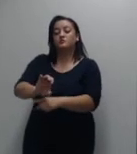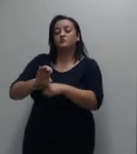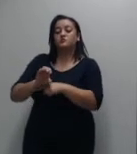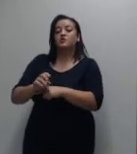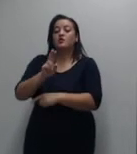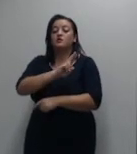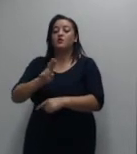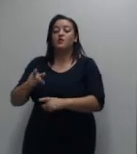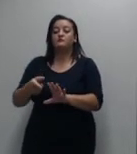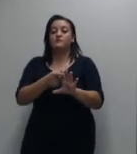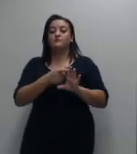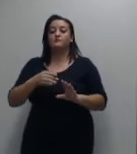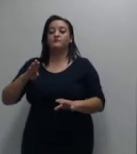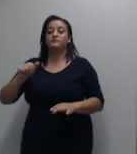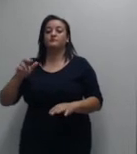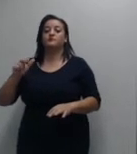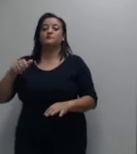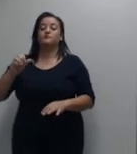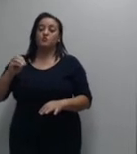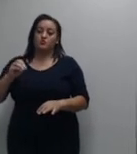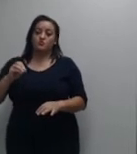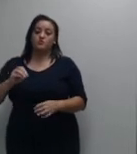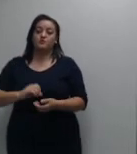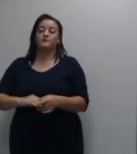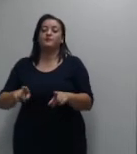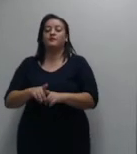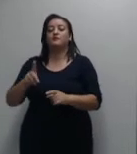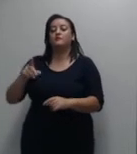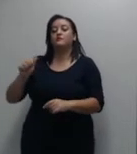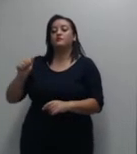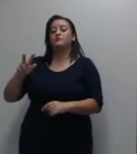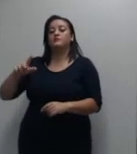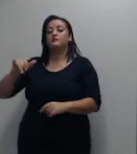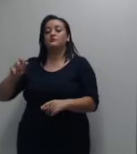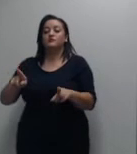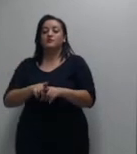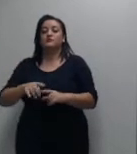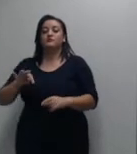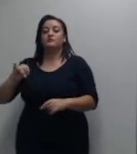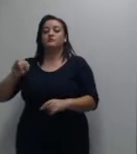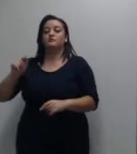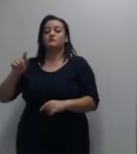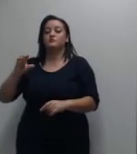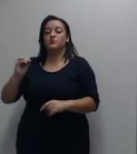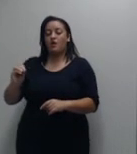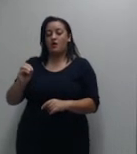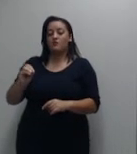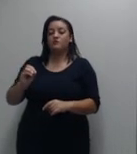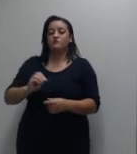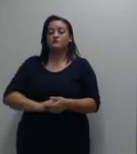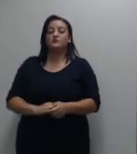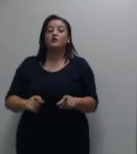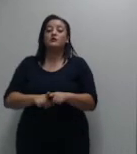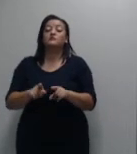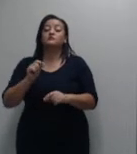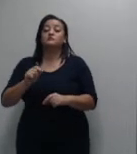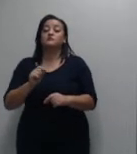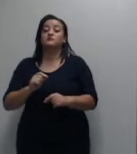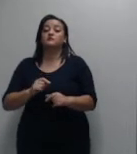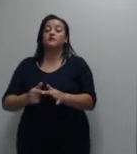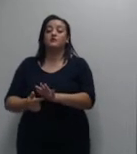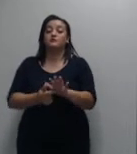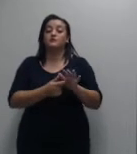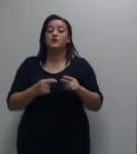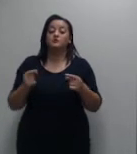indicados Bruna Maia de Carvalho David Carlos Pereira Neto e Tiago Ribeiro isso de Trato do